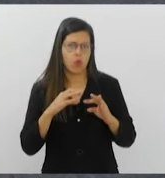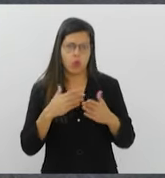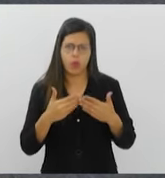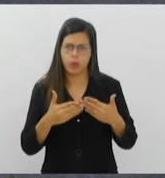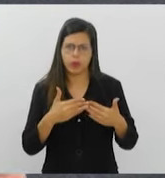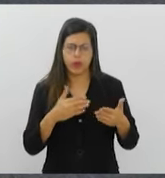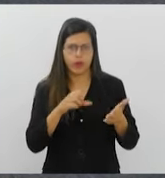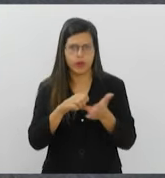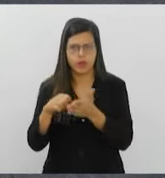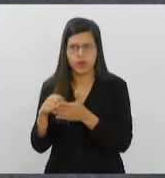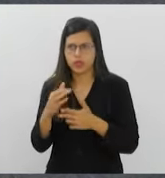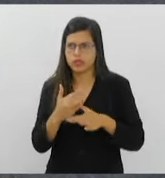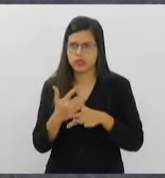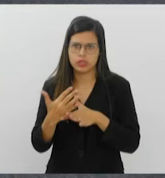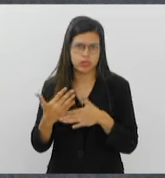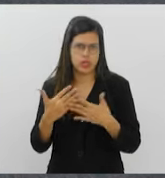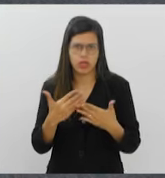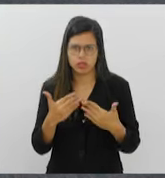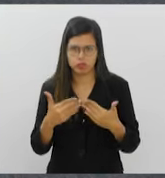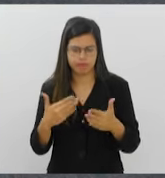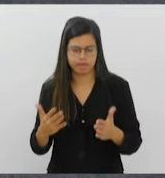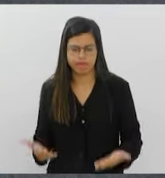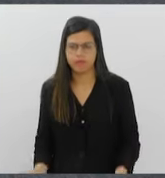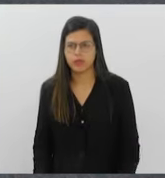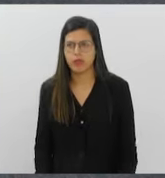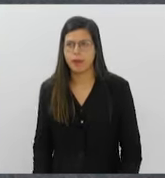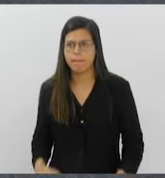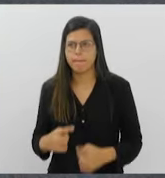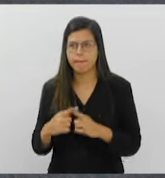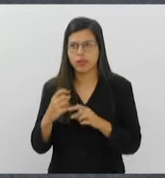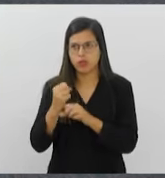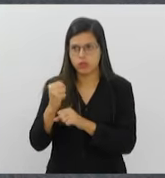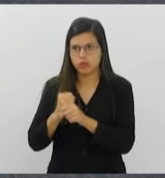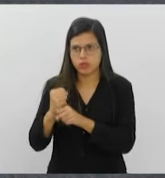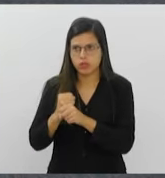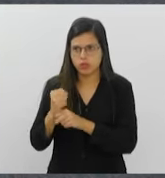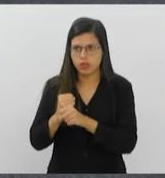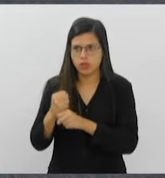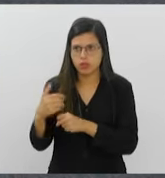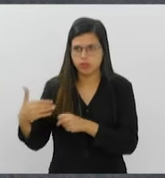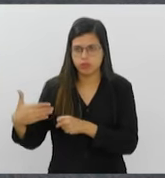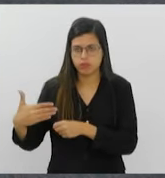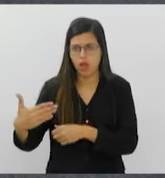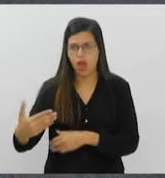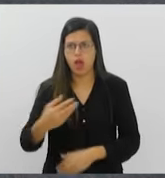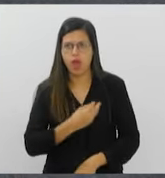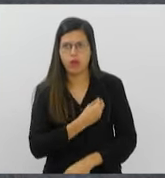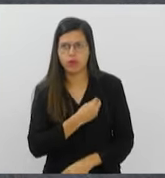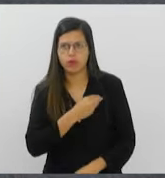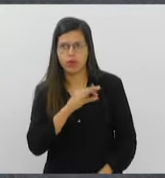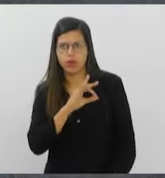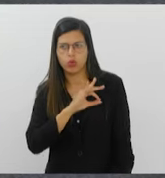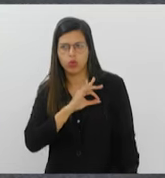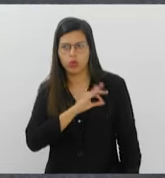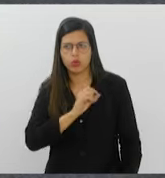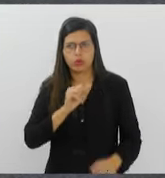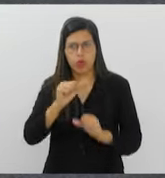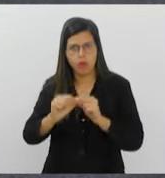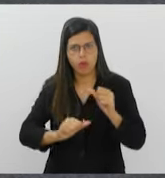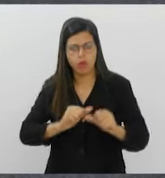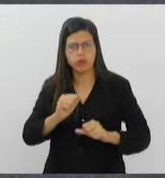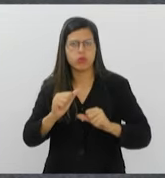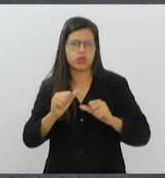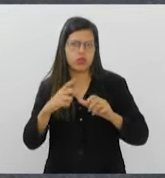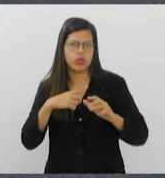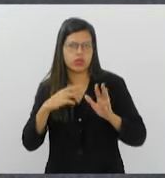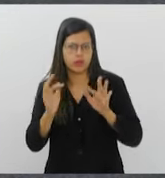qualquer município desse Estado. Mas, ao passar dos anos, a vida do policial muda, ele constitui família,